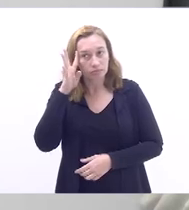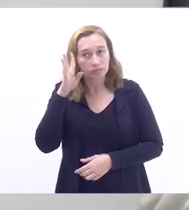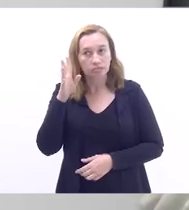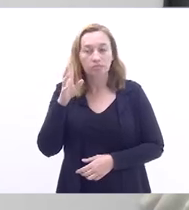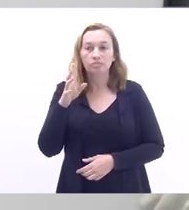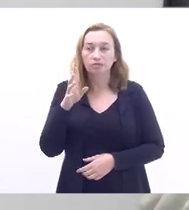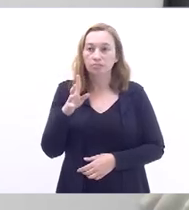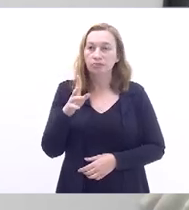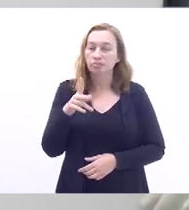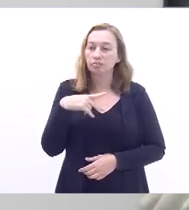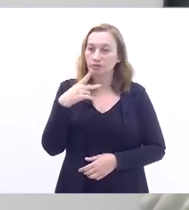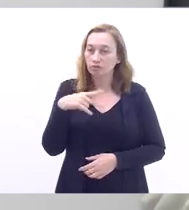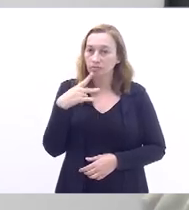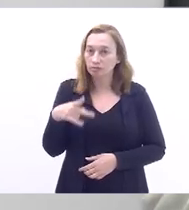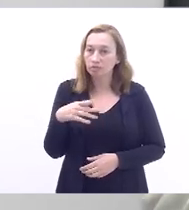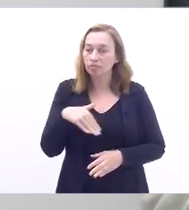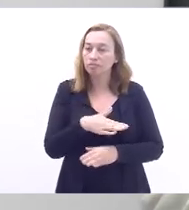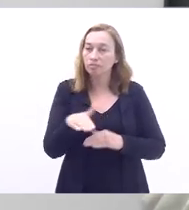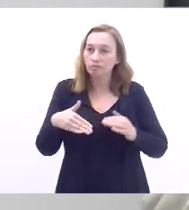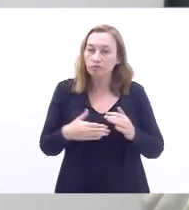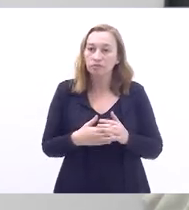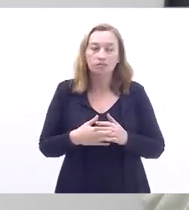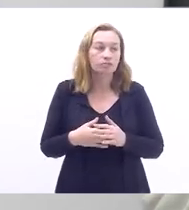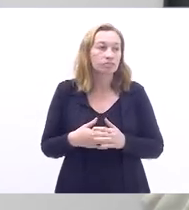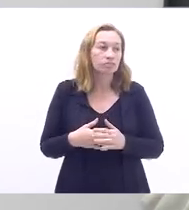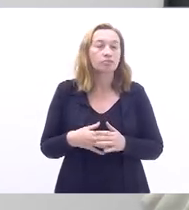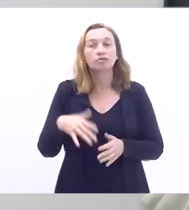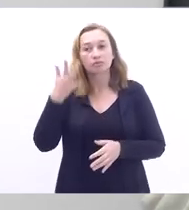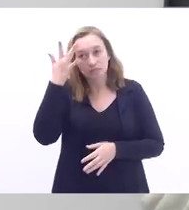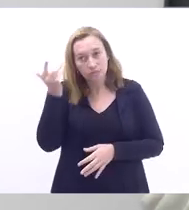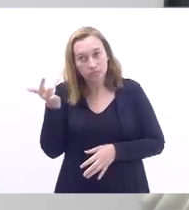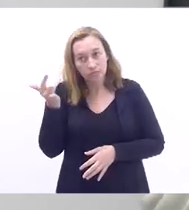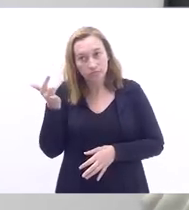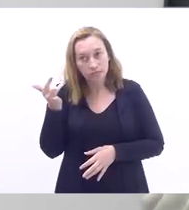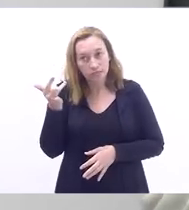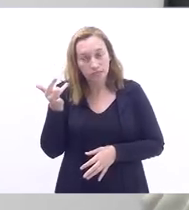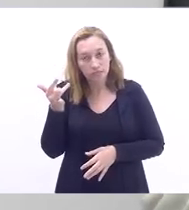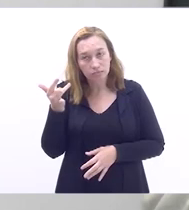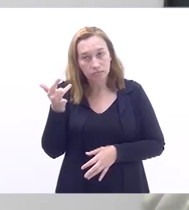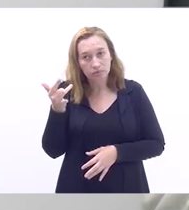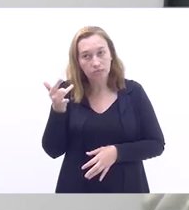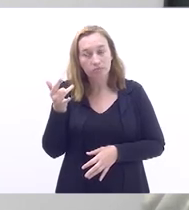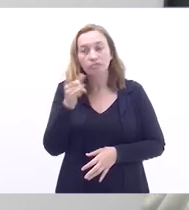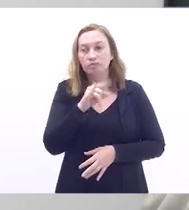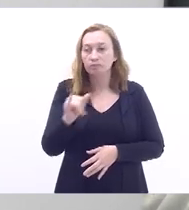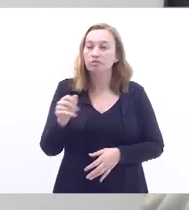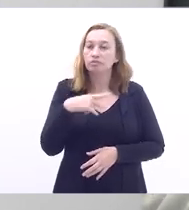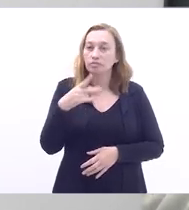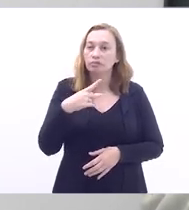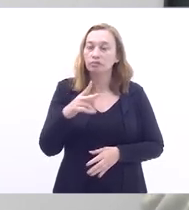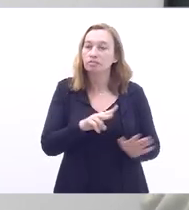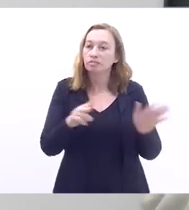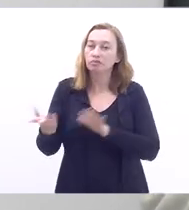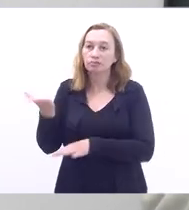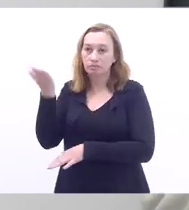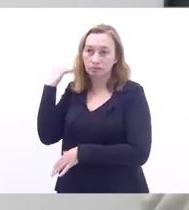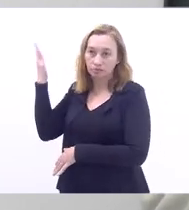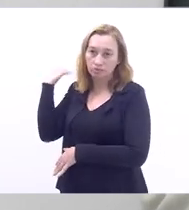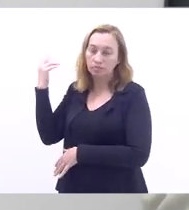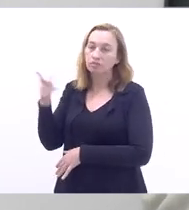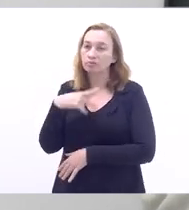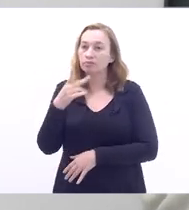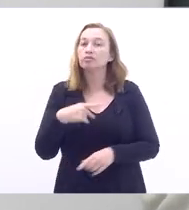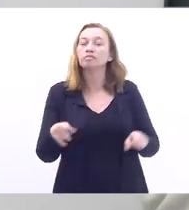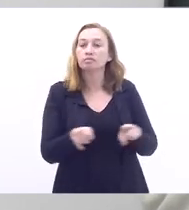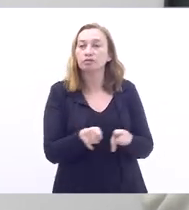vem foi colocado em público para que todo mundo certo amanhã por uma data que a gente colocou e a semana passada a gente